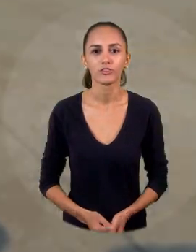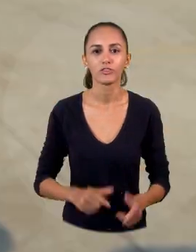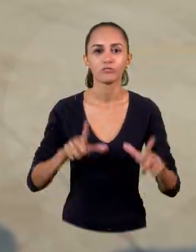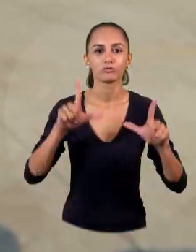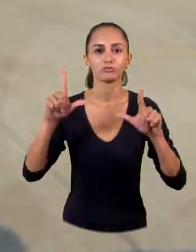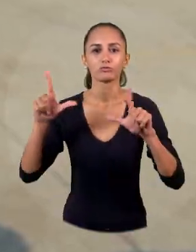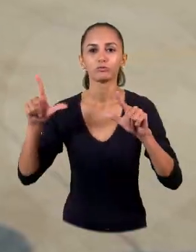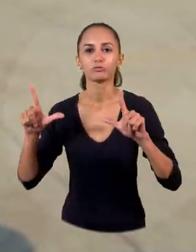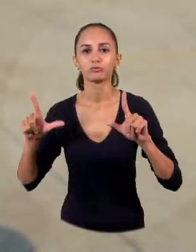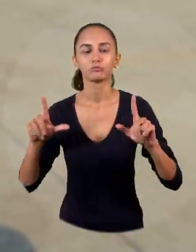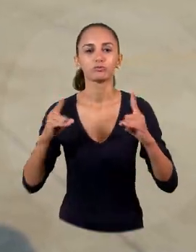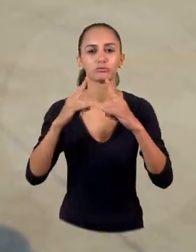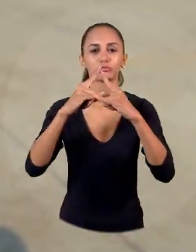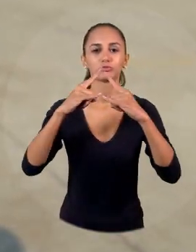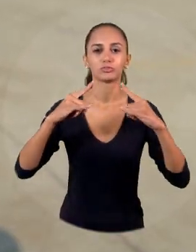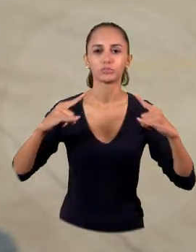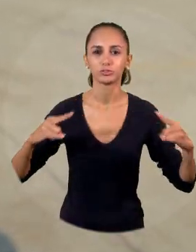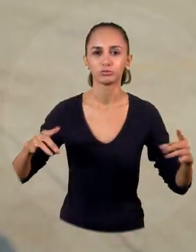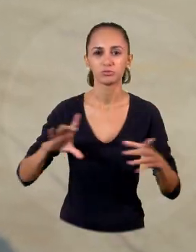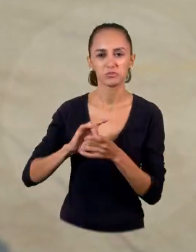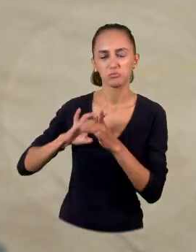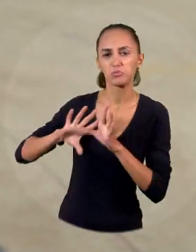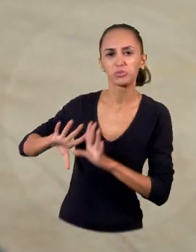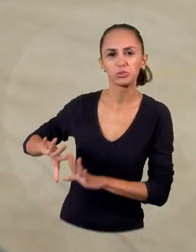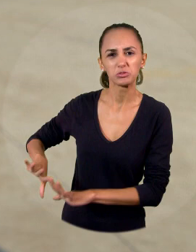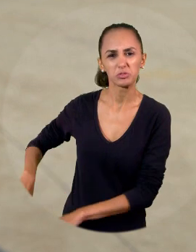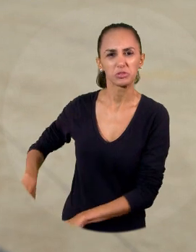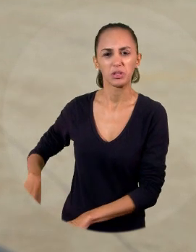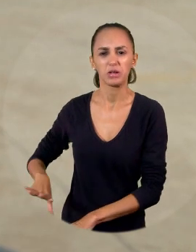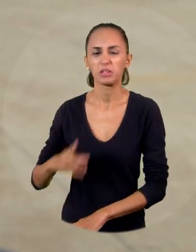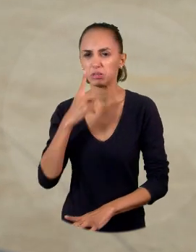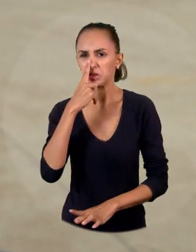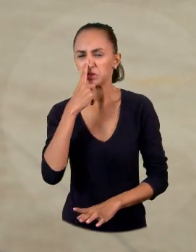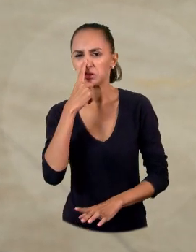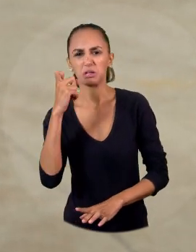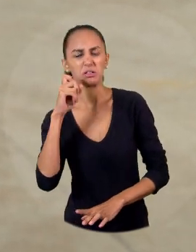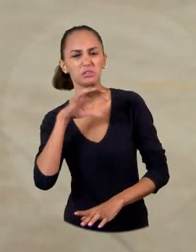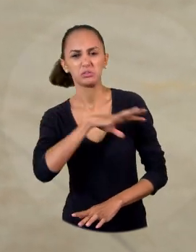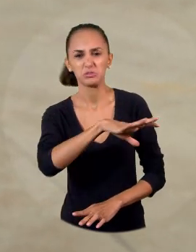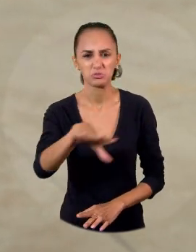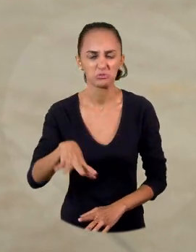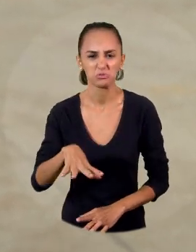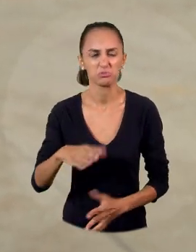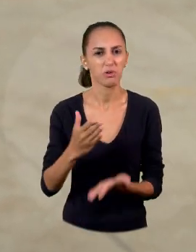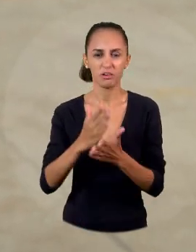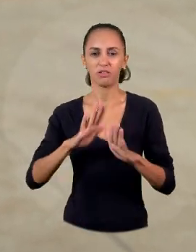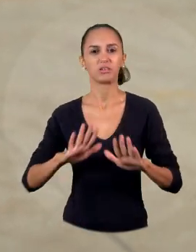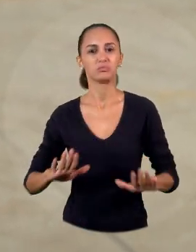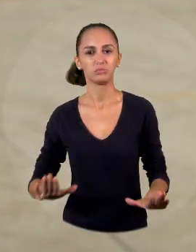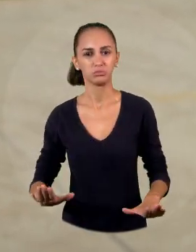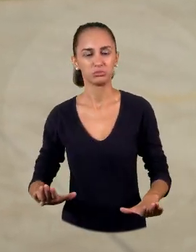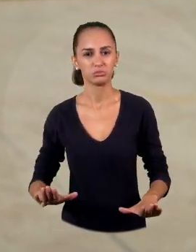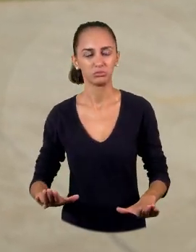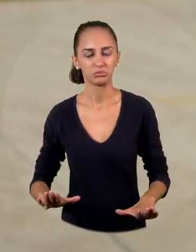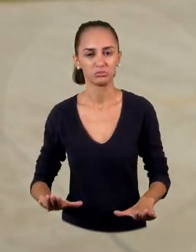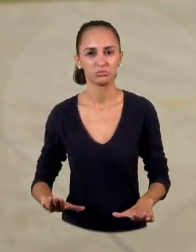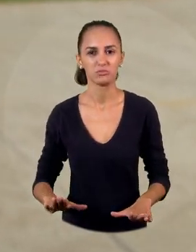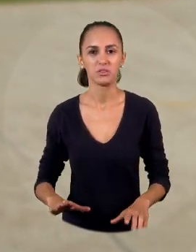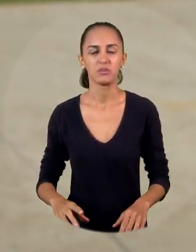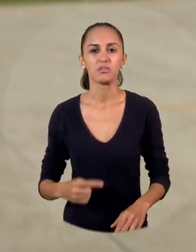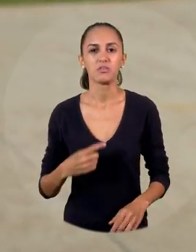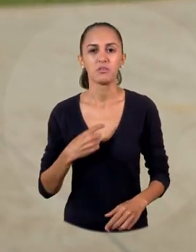Essas imagens de uma cidade abandonada, largada, cheia de lixo, elas ficaram para trás.